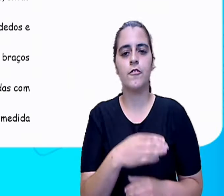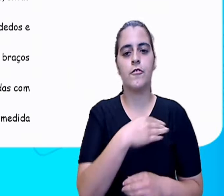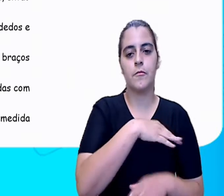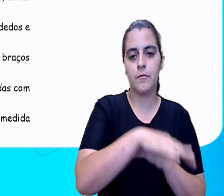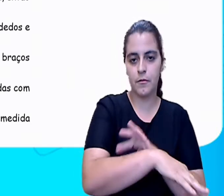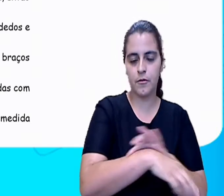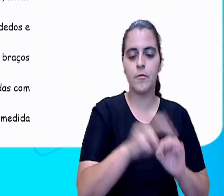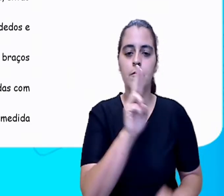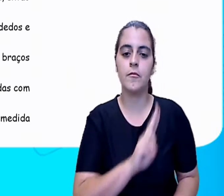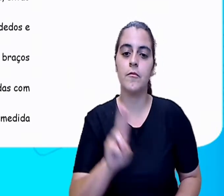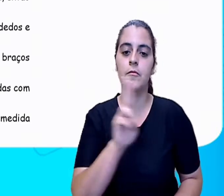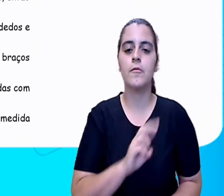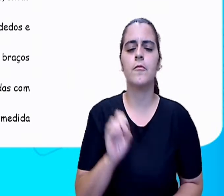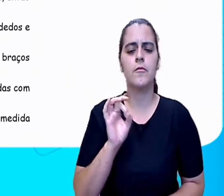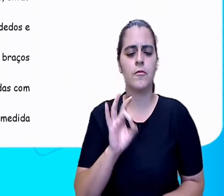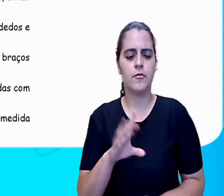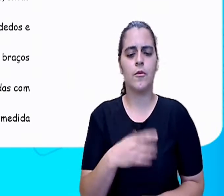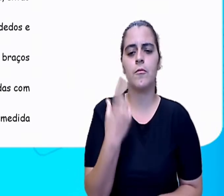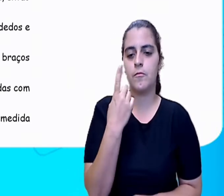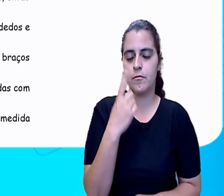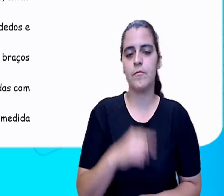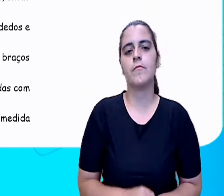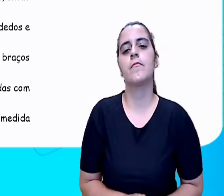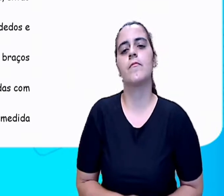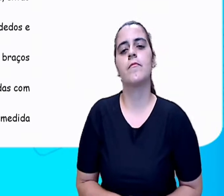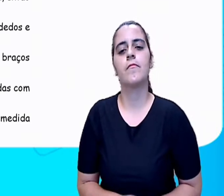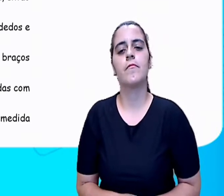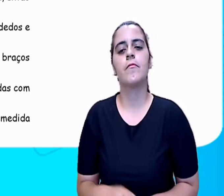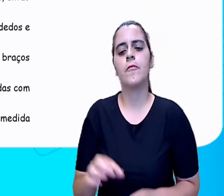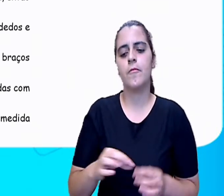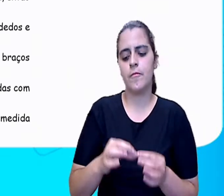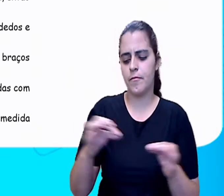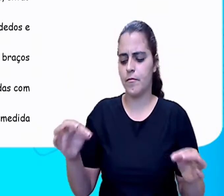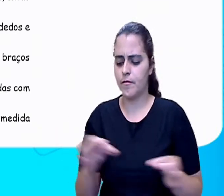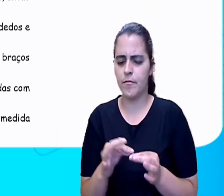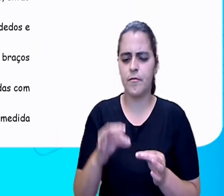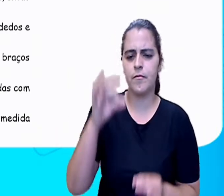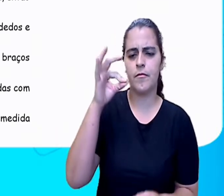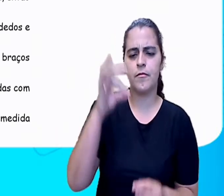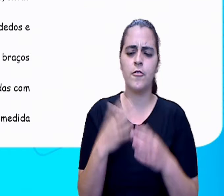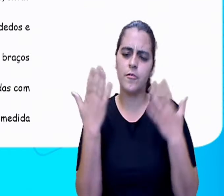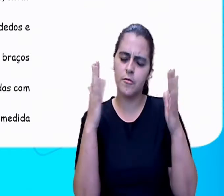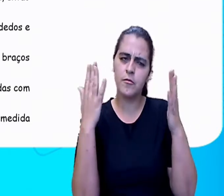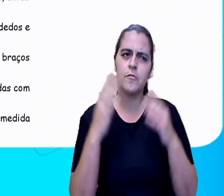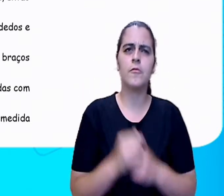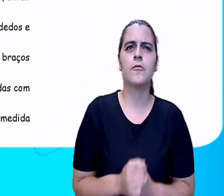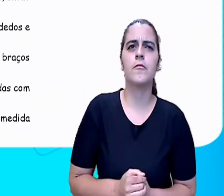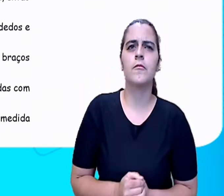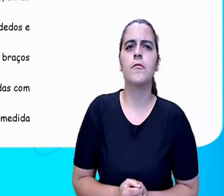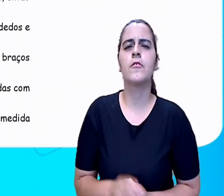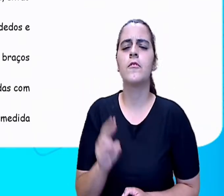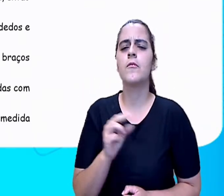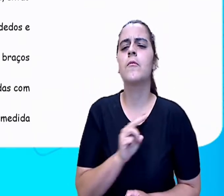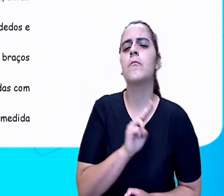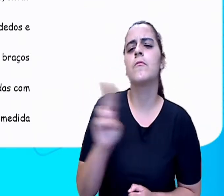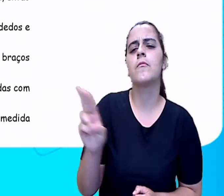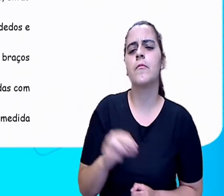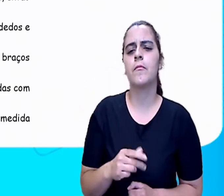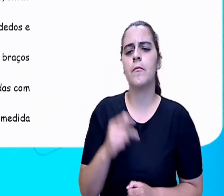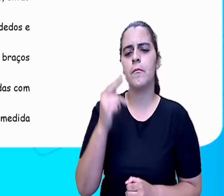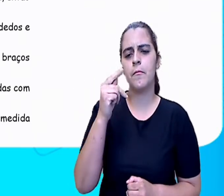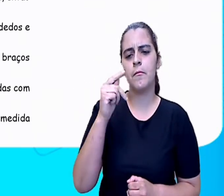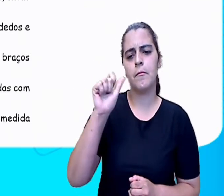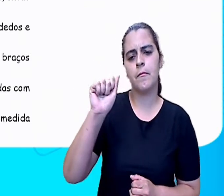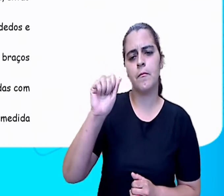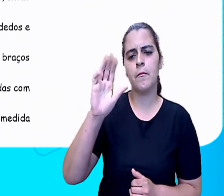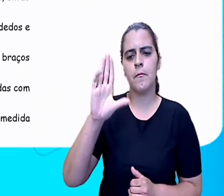braço, quando usado só um braço. As medidas tiradas com as mãos são chamadas de